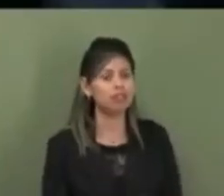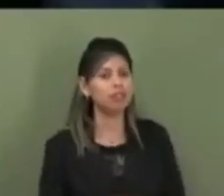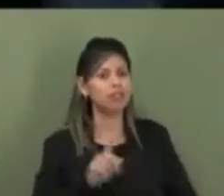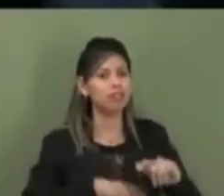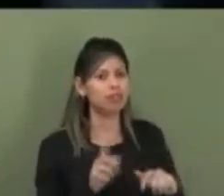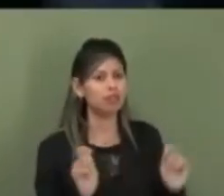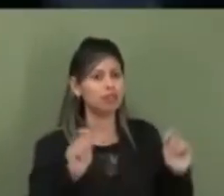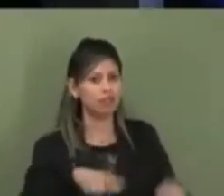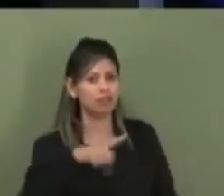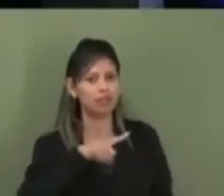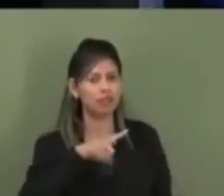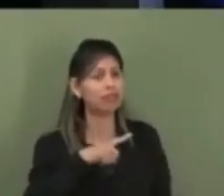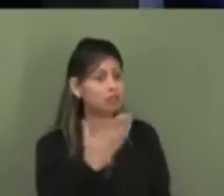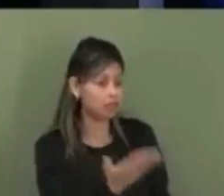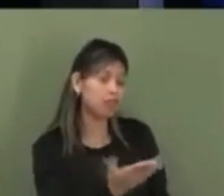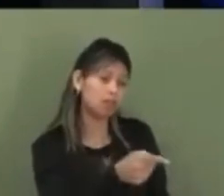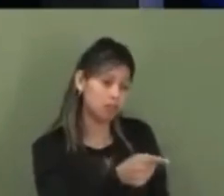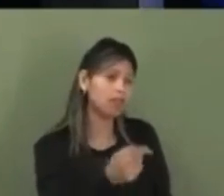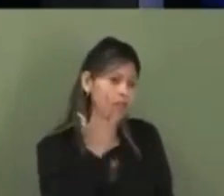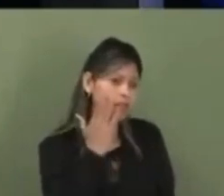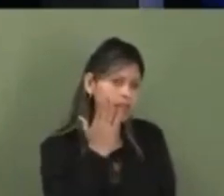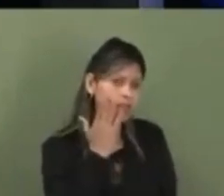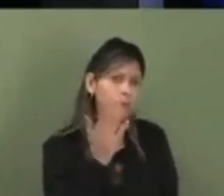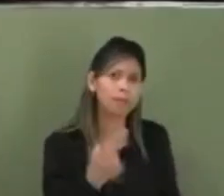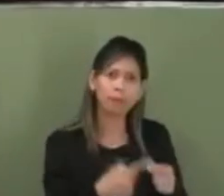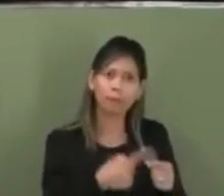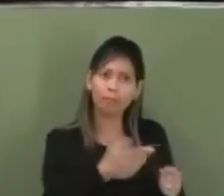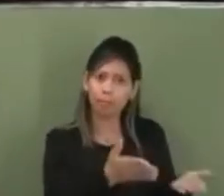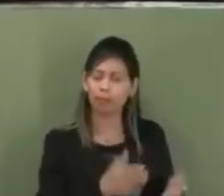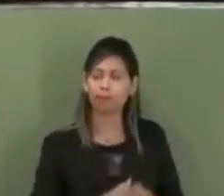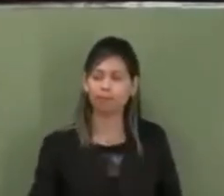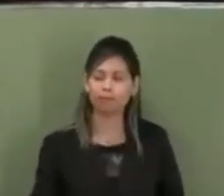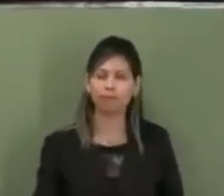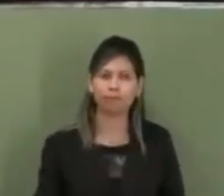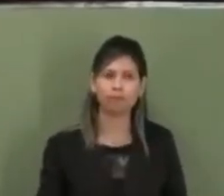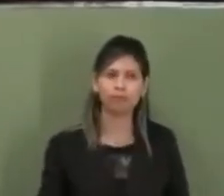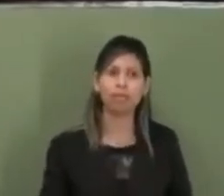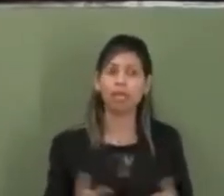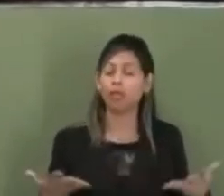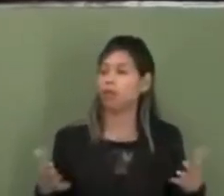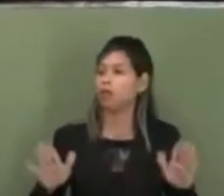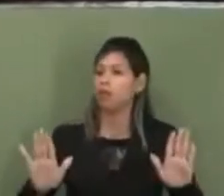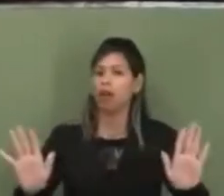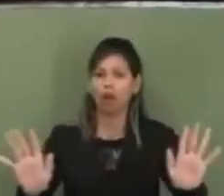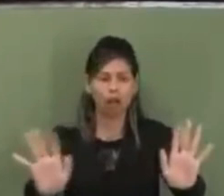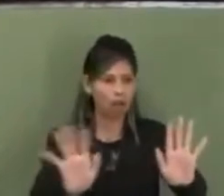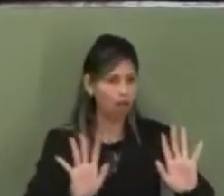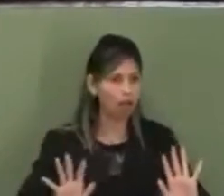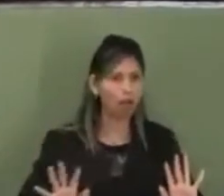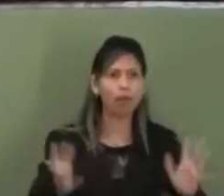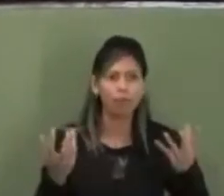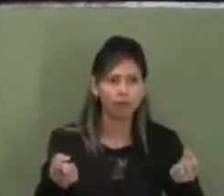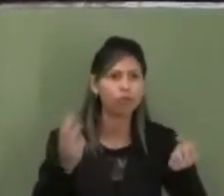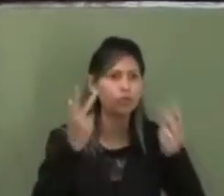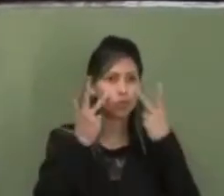estamos... Essa vez aqui está violando o regimento. Senador Rogério. Senador Sérgio Moro, por gentileza, só para que nós retomemos aqui a normalidade,